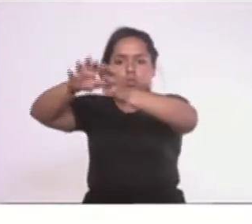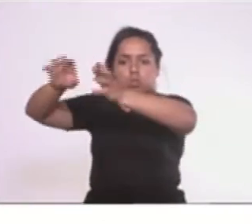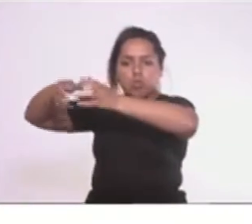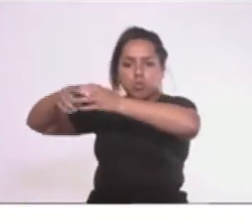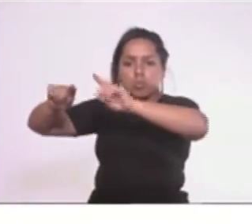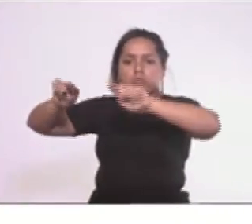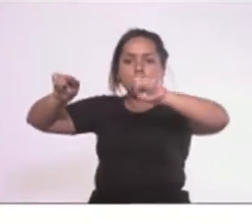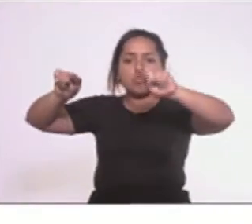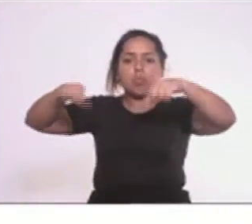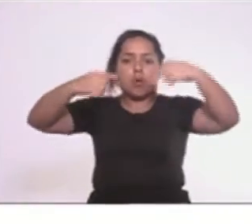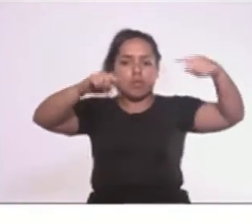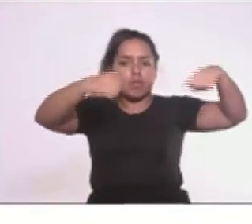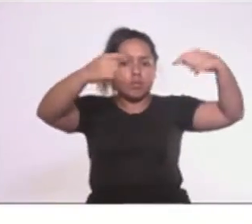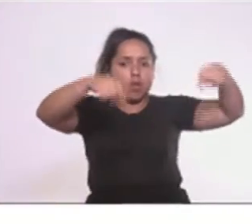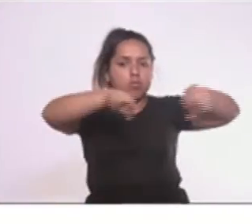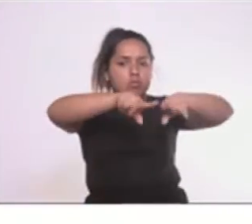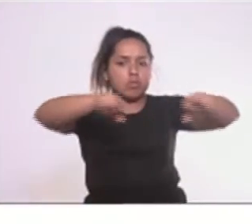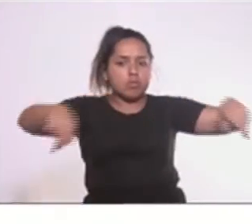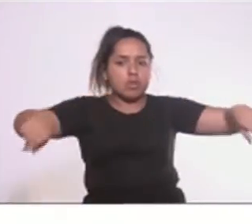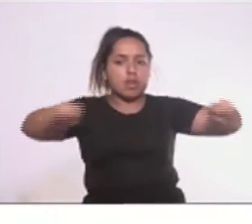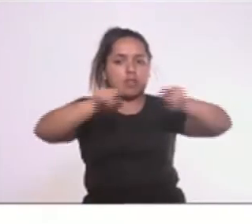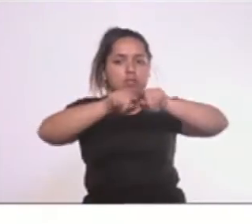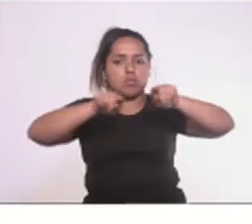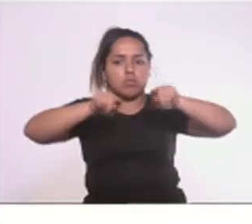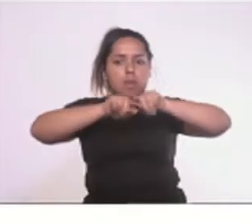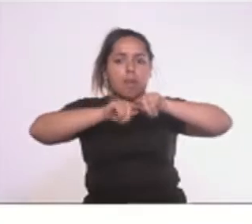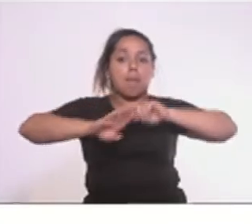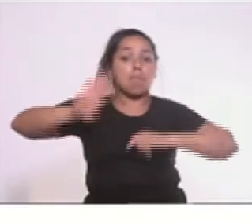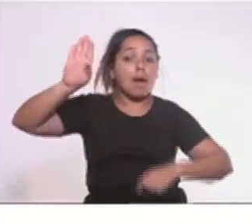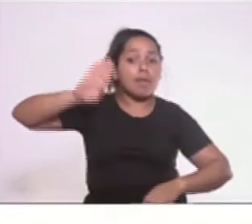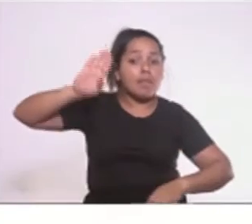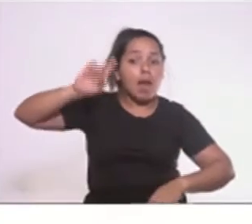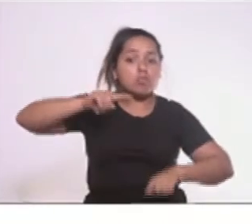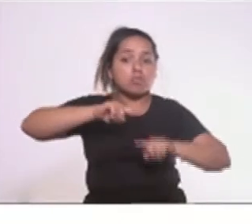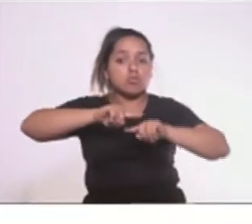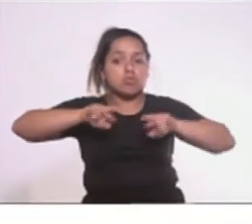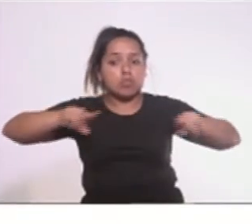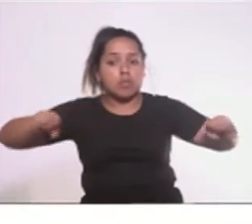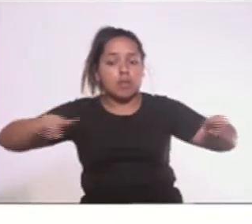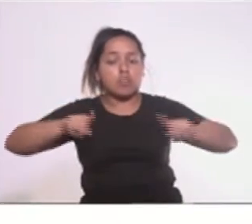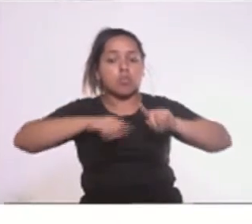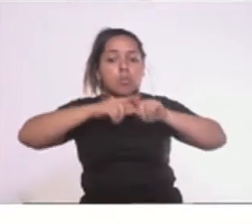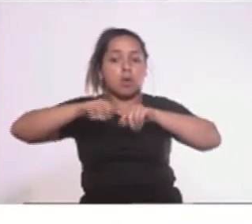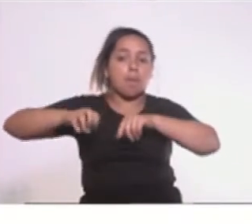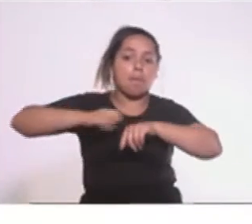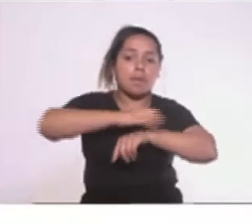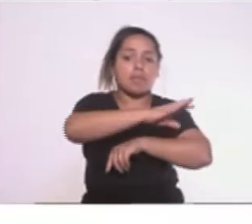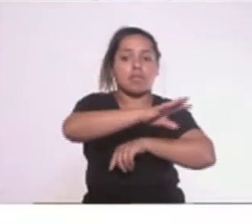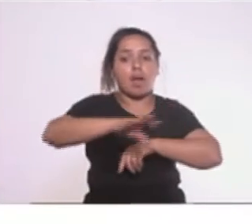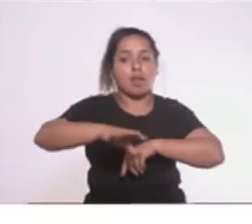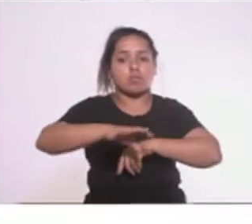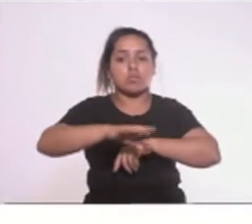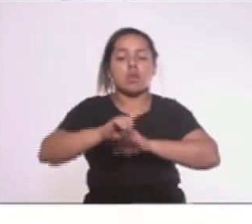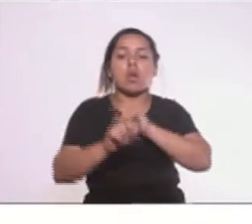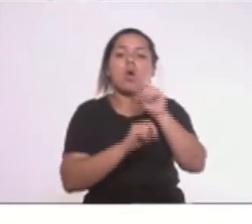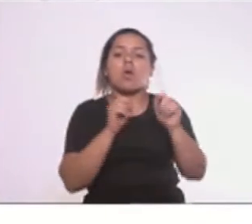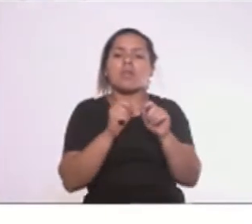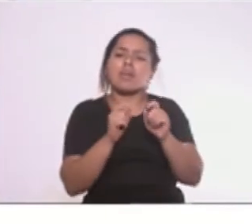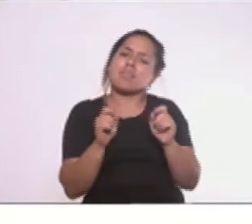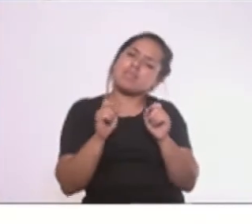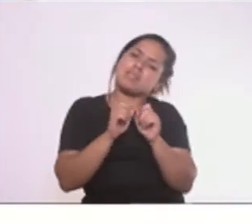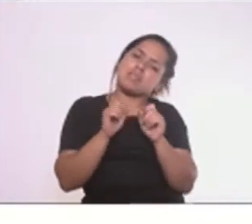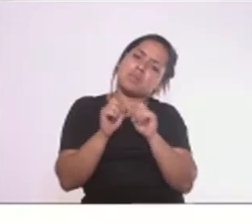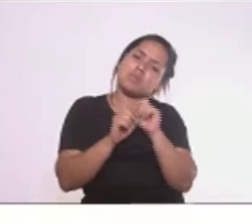posições. Isso é muito importante, porque isso também transmite uma mensagem para o conjunto do parlamento. Aqui nós tivemos esse ano